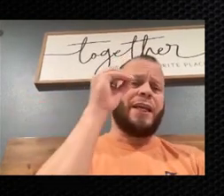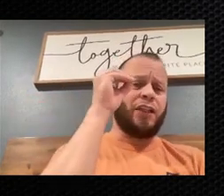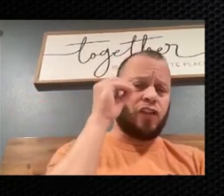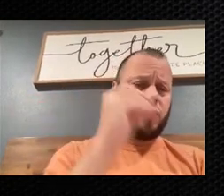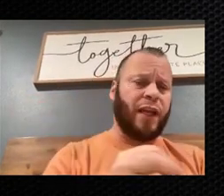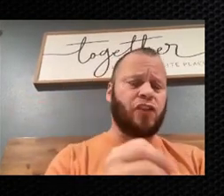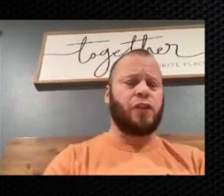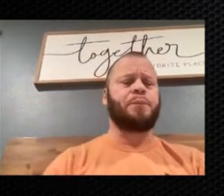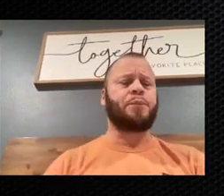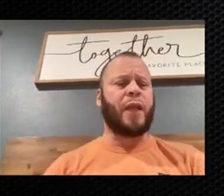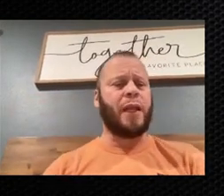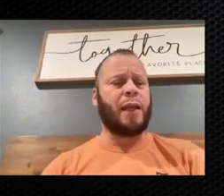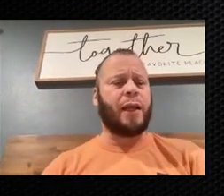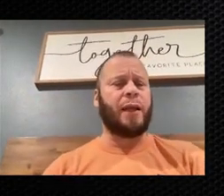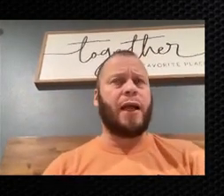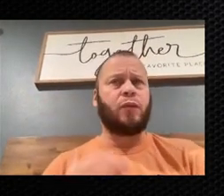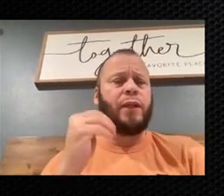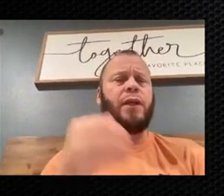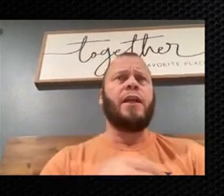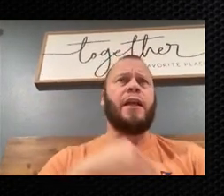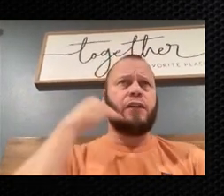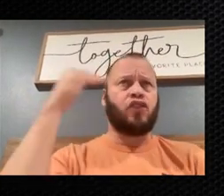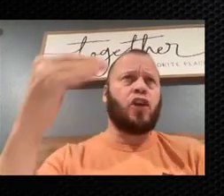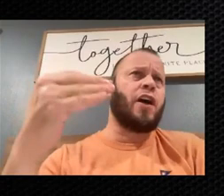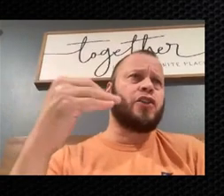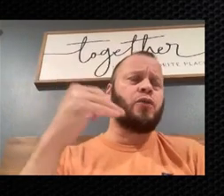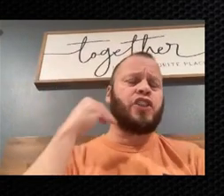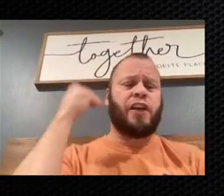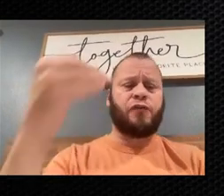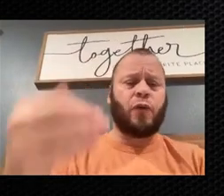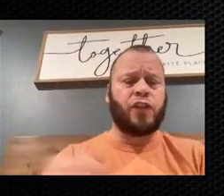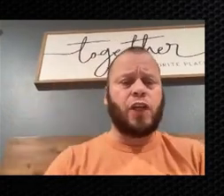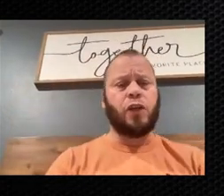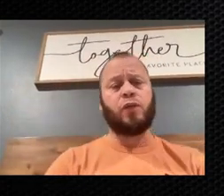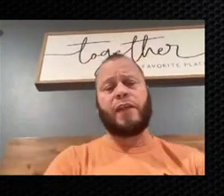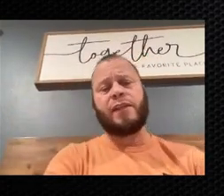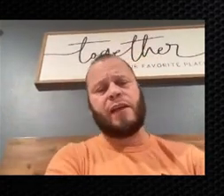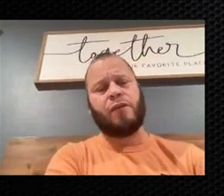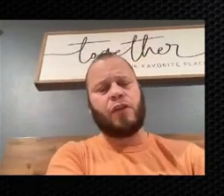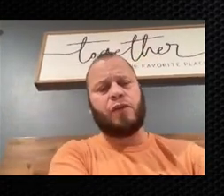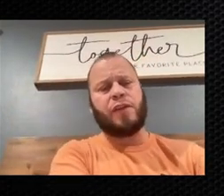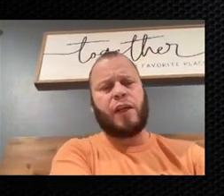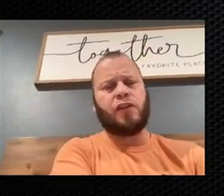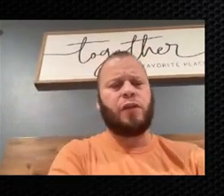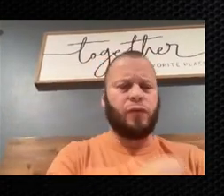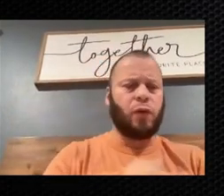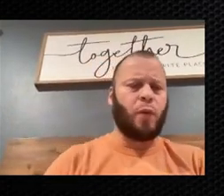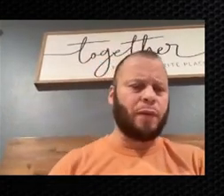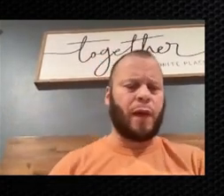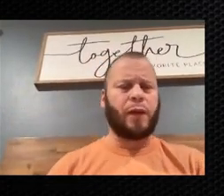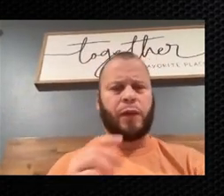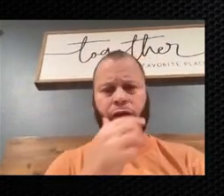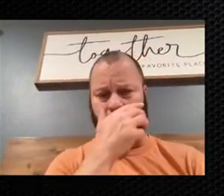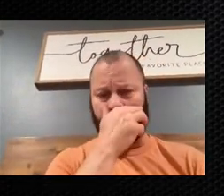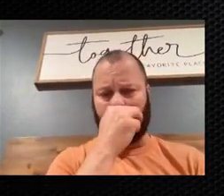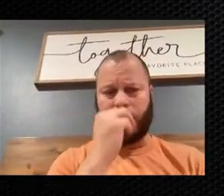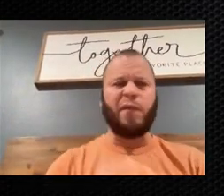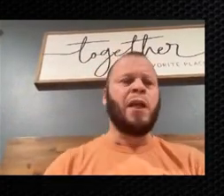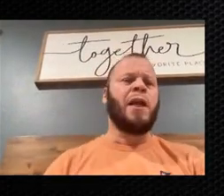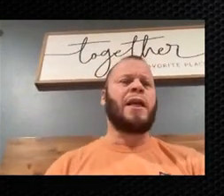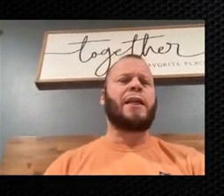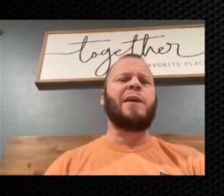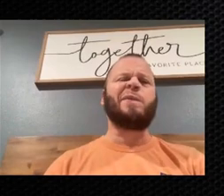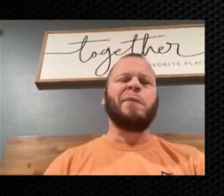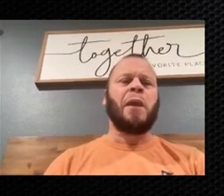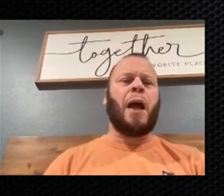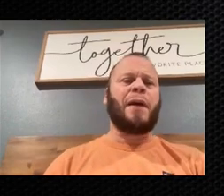Mendonça estejam encarregado ali em charge o chefões do TSE lá no comentário e diga para mim